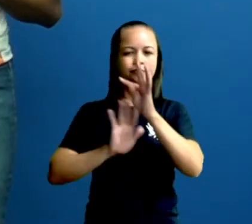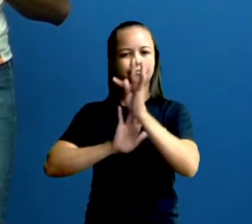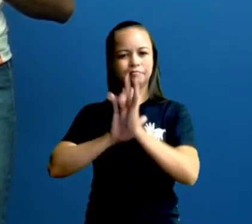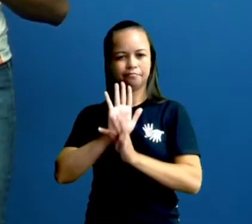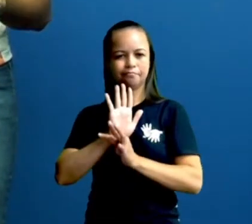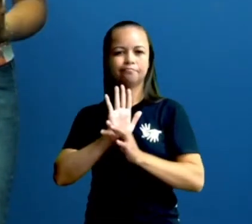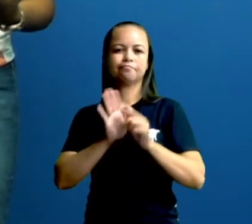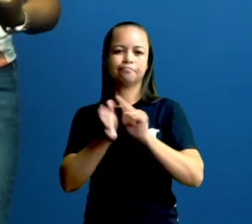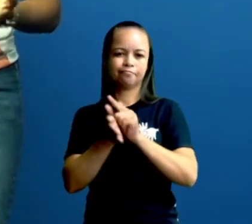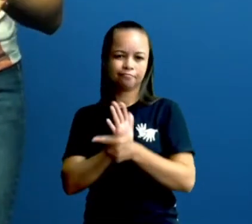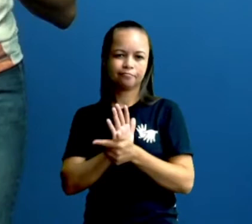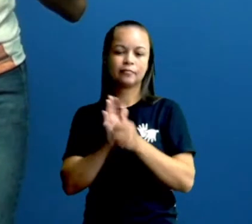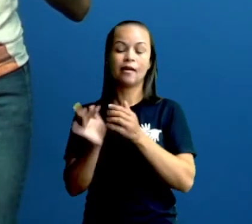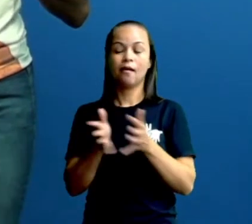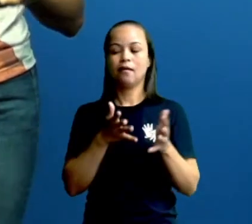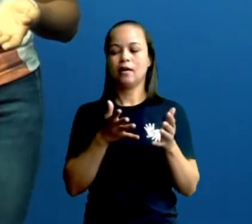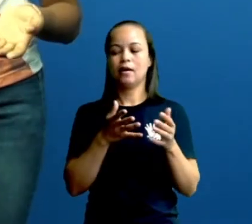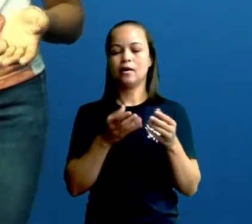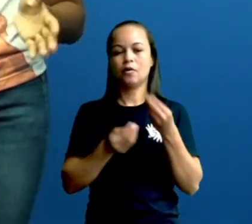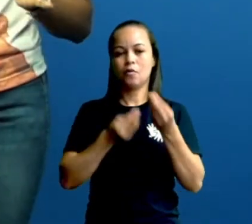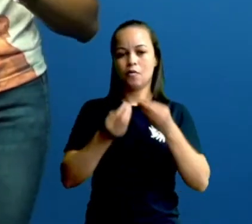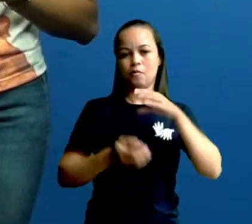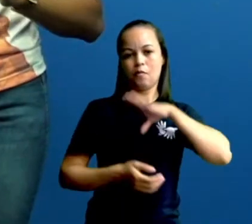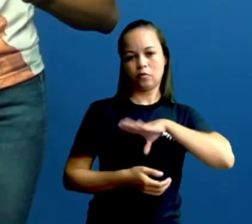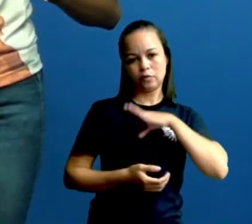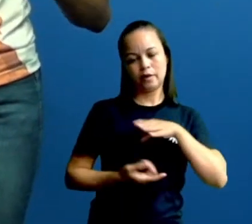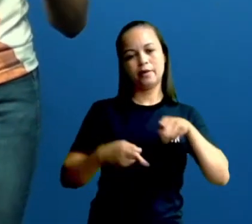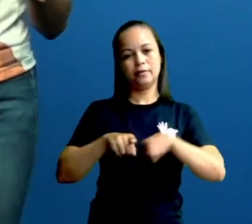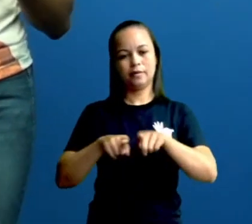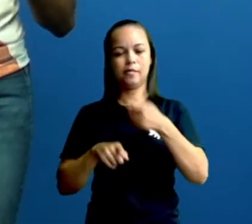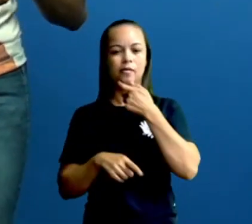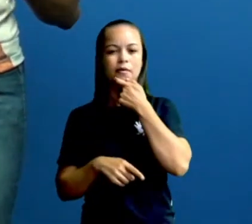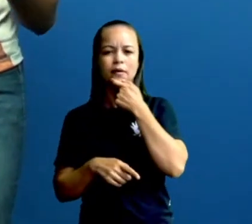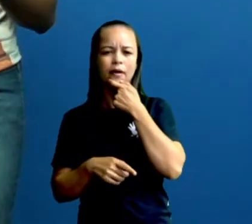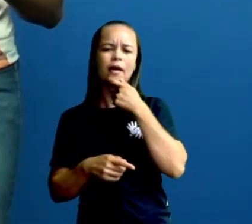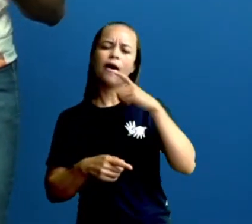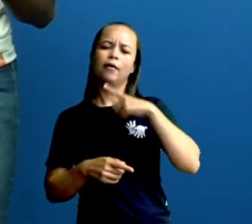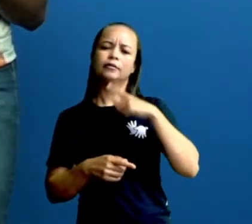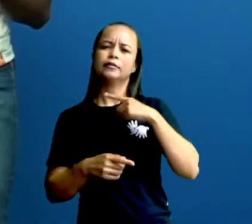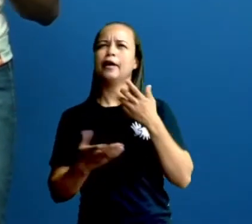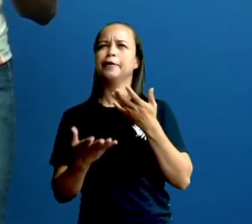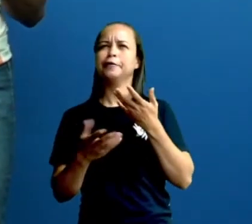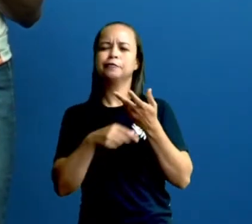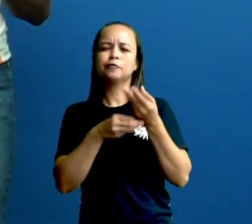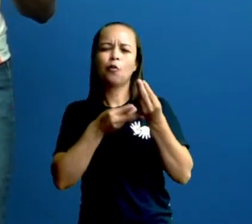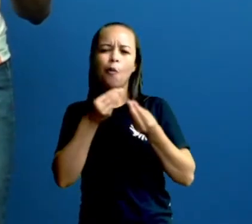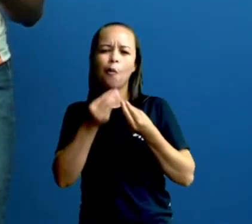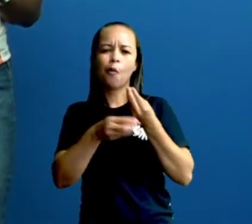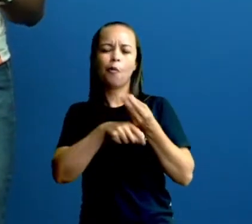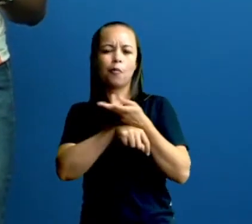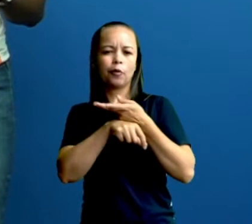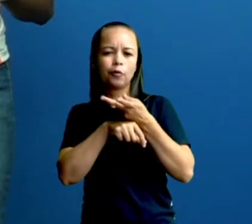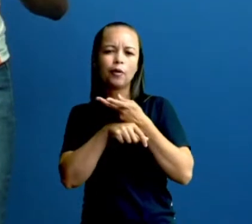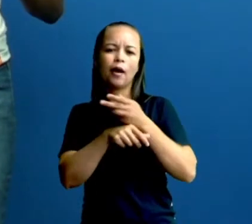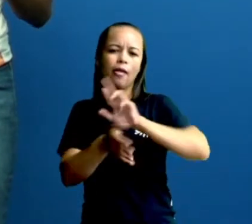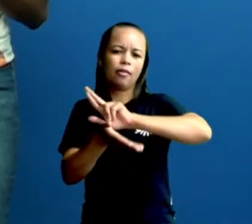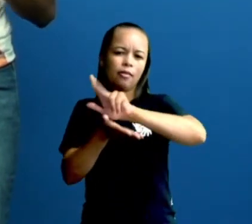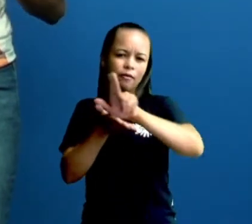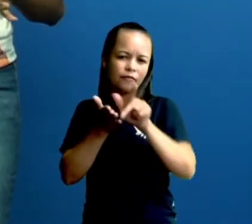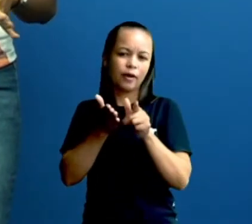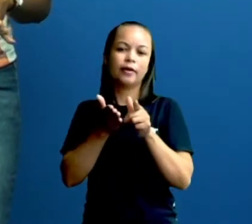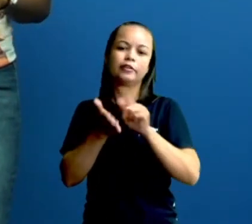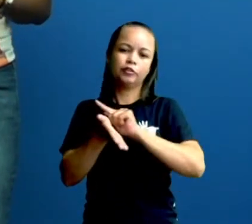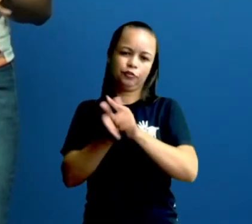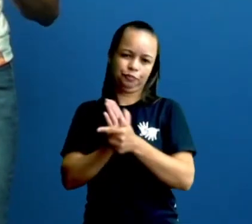língua portuguesa, assim como na língua inglesa, a gente tem esses meios de procurar esses diferentes gêneros. E aí